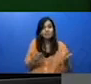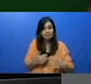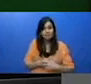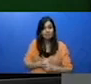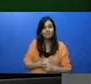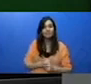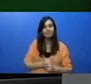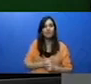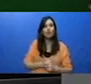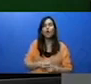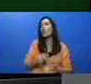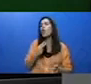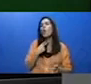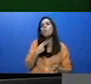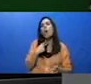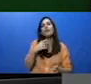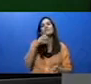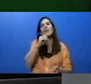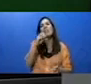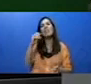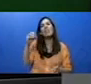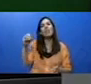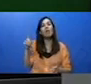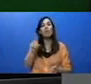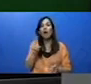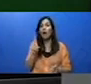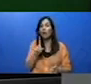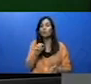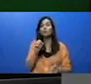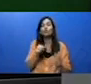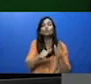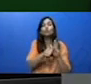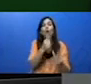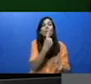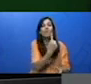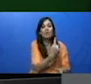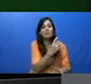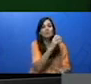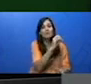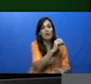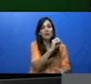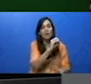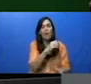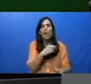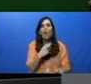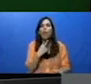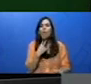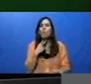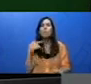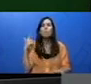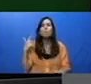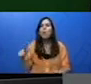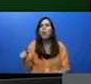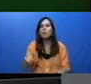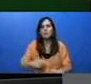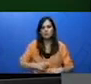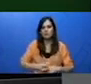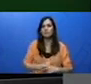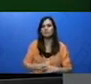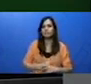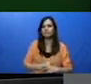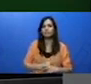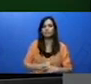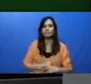o 0, não posso usar o 0 2 vezes, nem o 5 2 vezes e nem o 9, né? Geralmente senhas são dessa